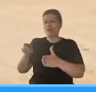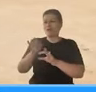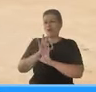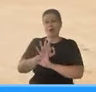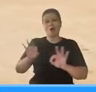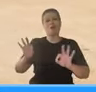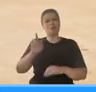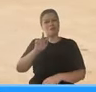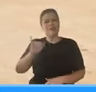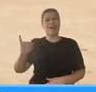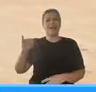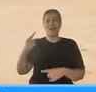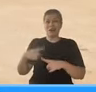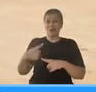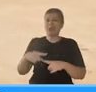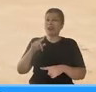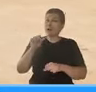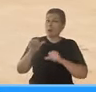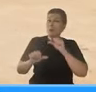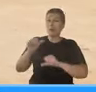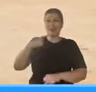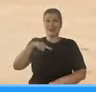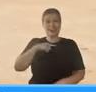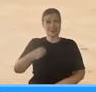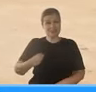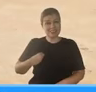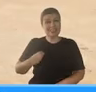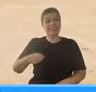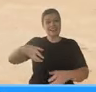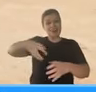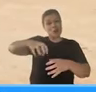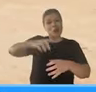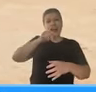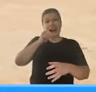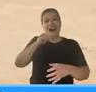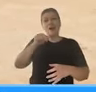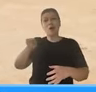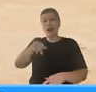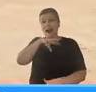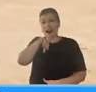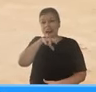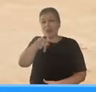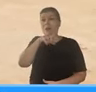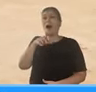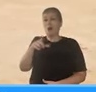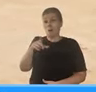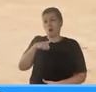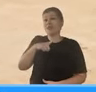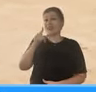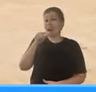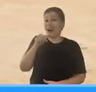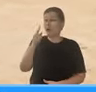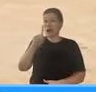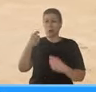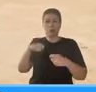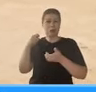Vai ser a maior riqueza do mundo, porque vai mudar nossa vida, vai ter água na torneira, o bichinho não vai passar sede, nós não vamos deixar de